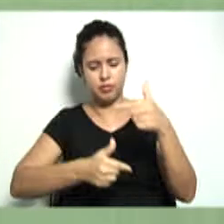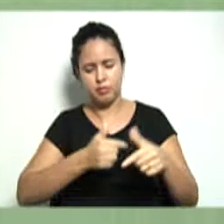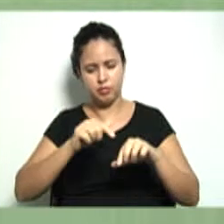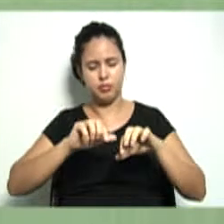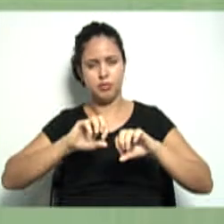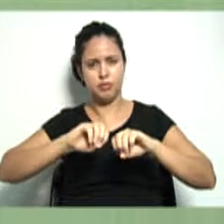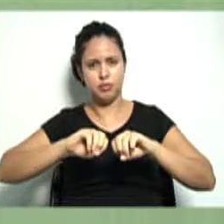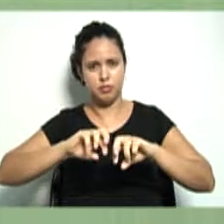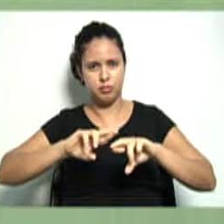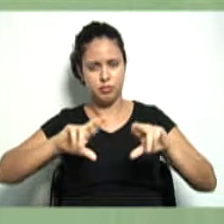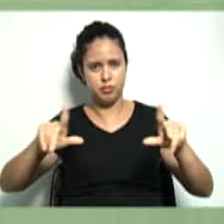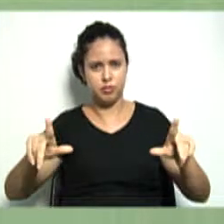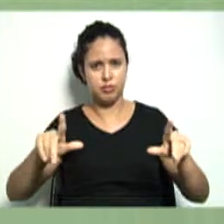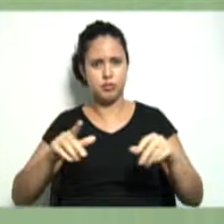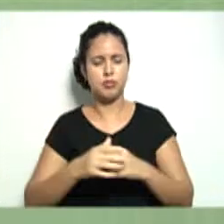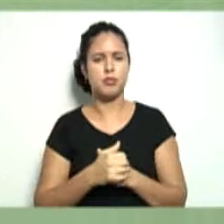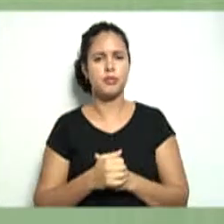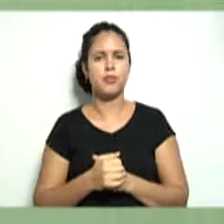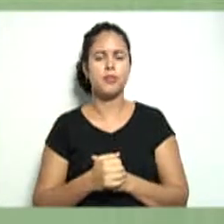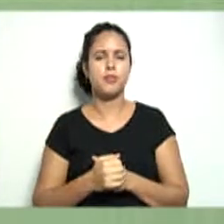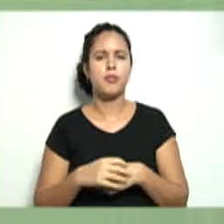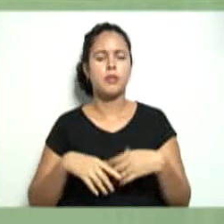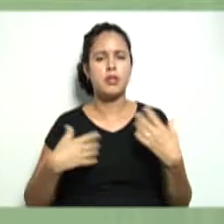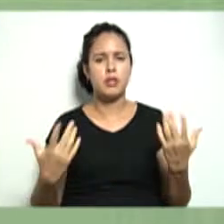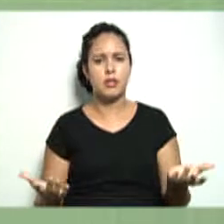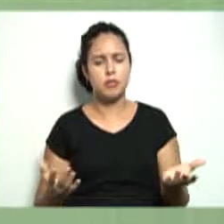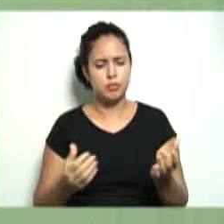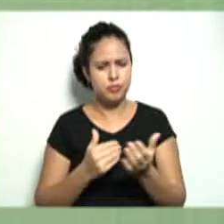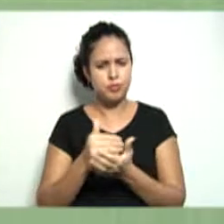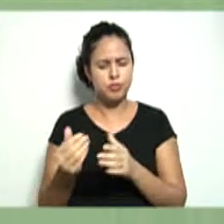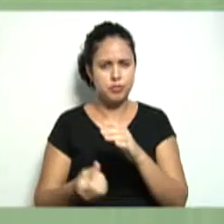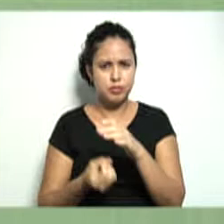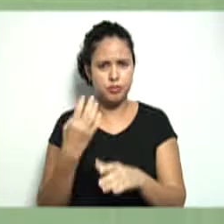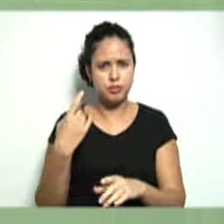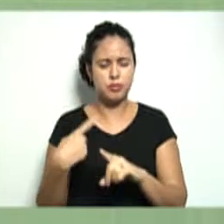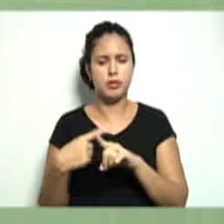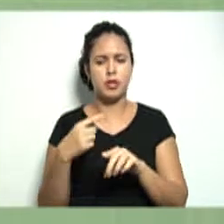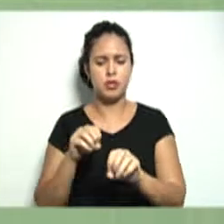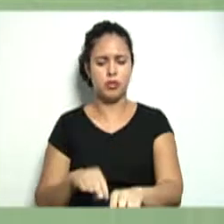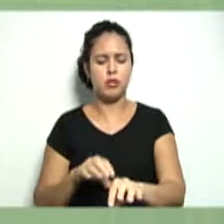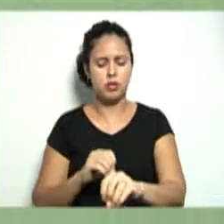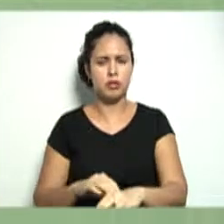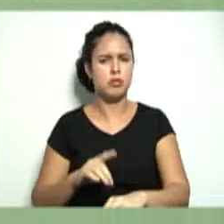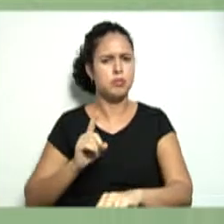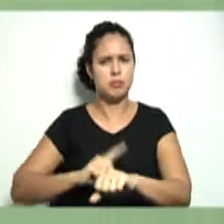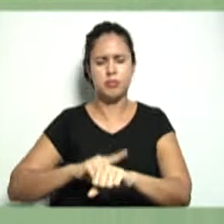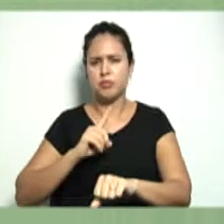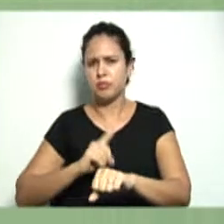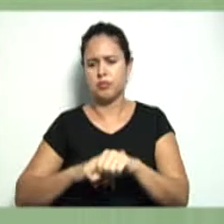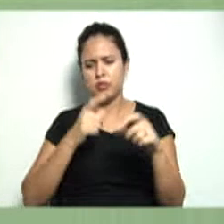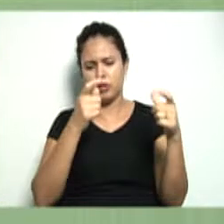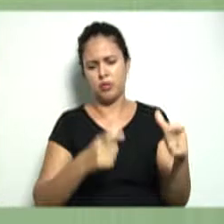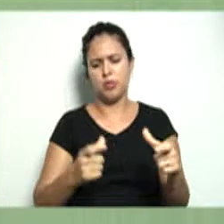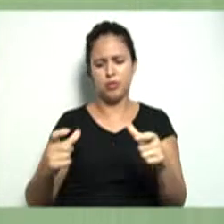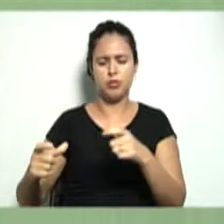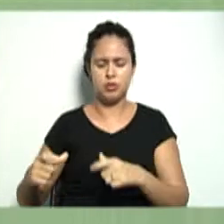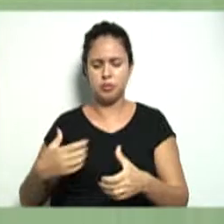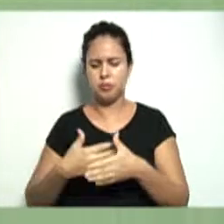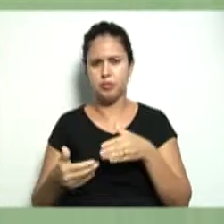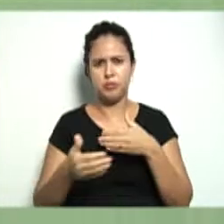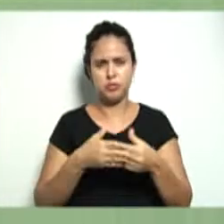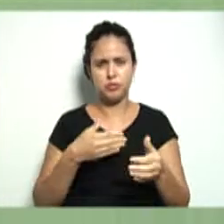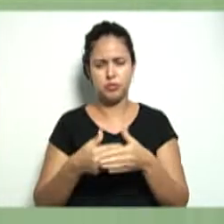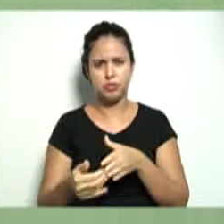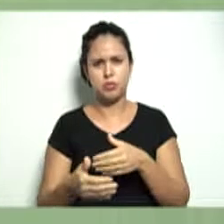Não sei. Surgiu, pois a educação ocorre a todo tempo, independente do ambiente em que